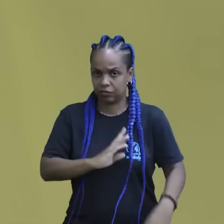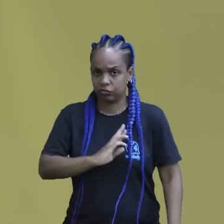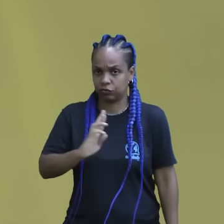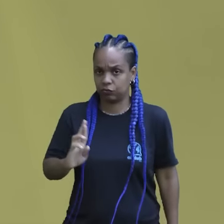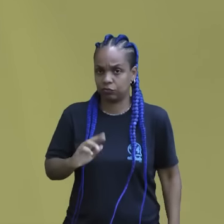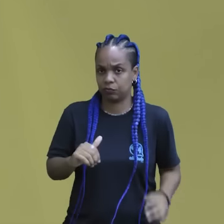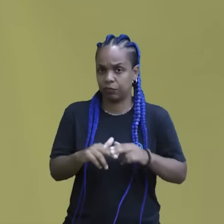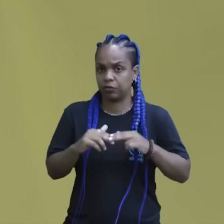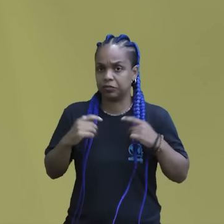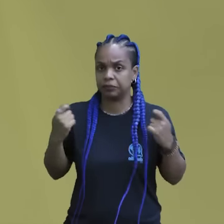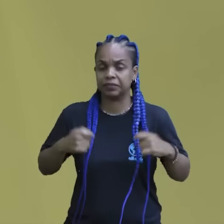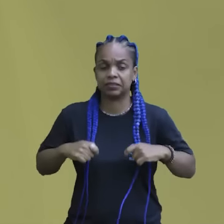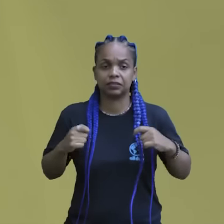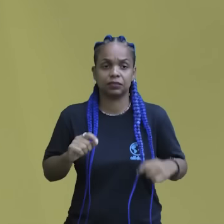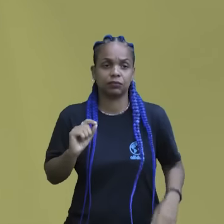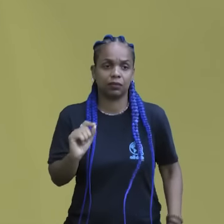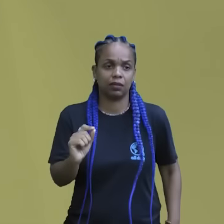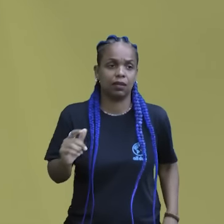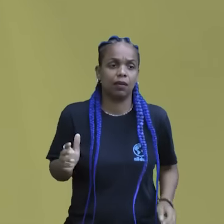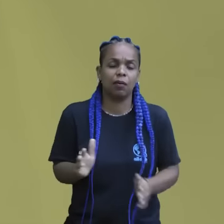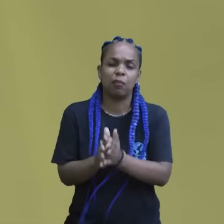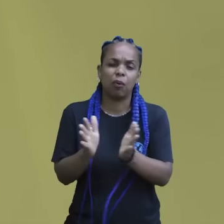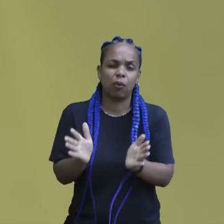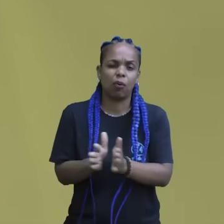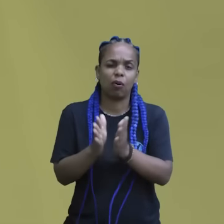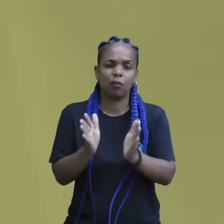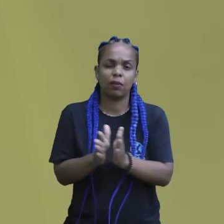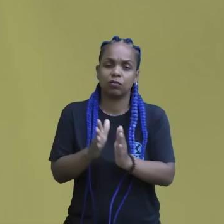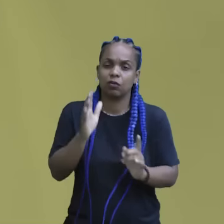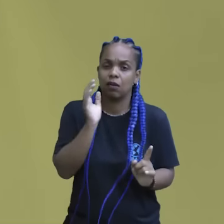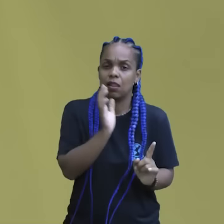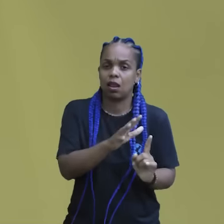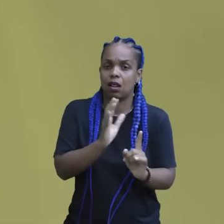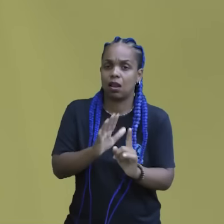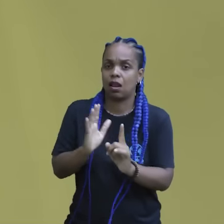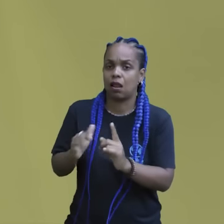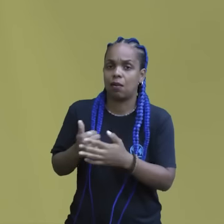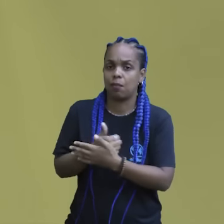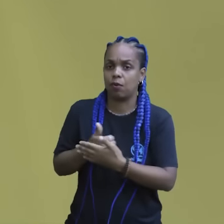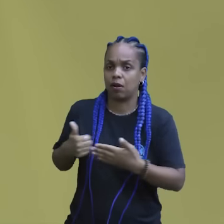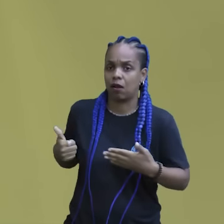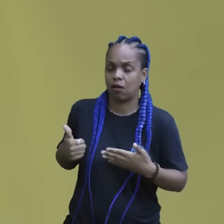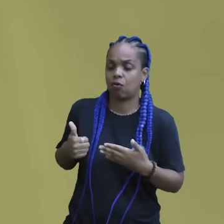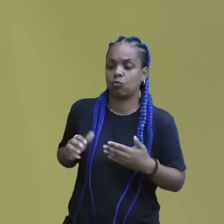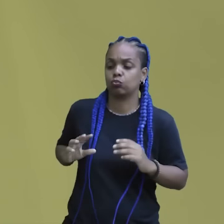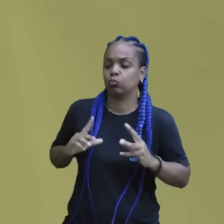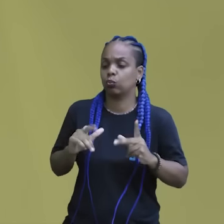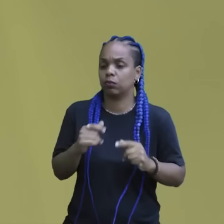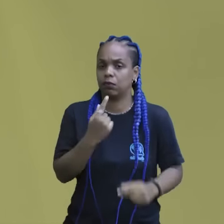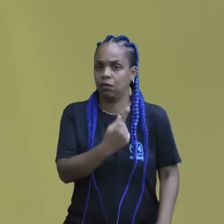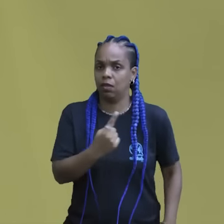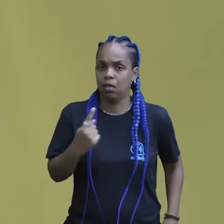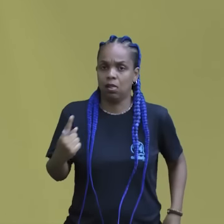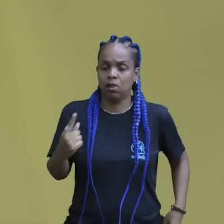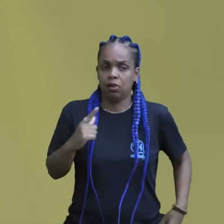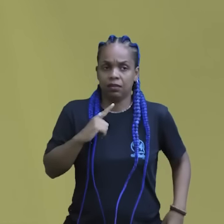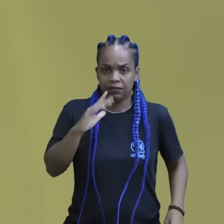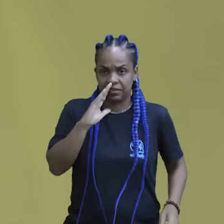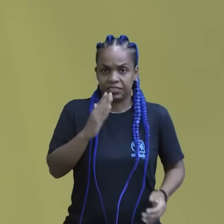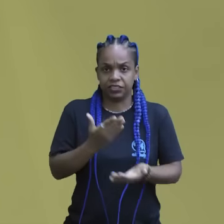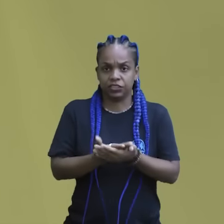familiares, cada uma dessas crenças atende a uma solicitação de cada uma daquelas almas e a